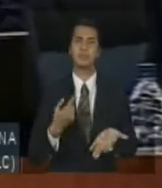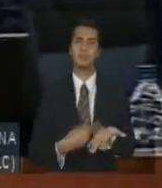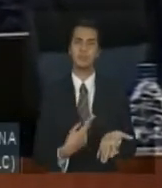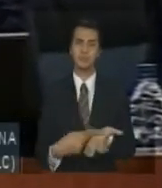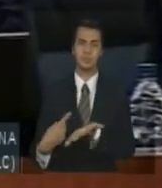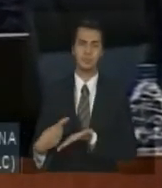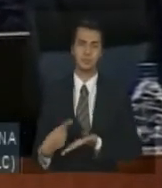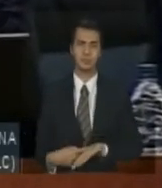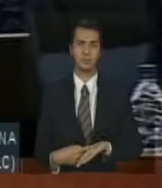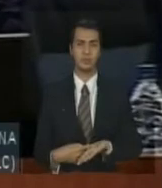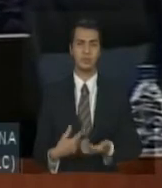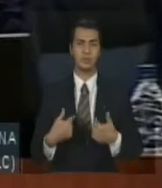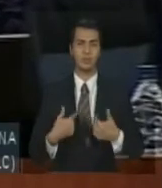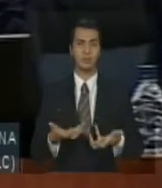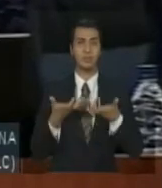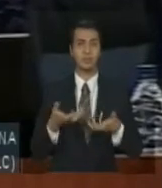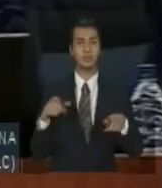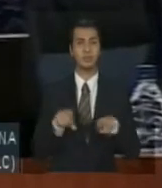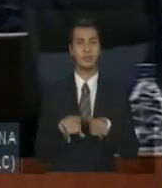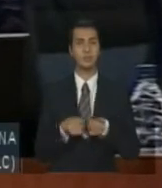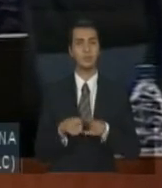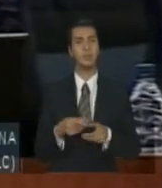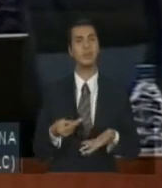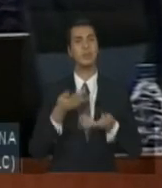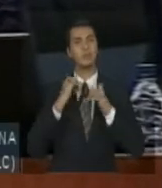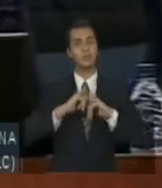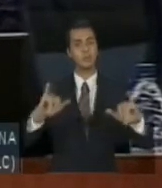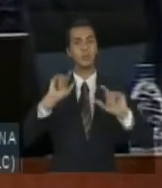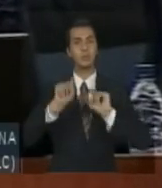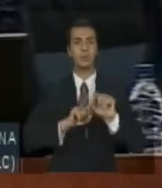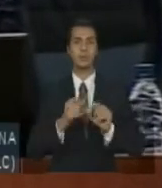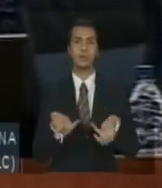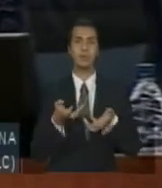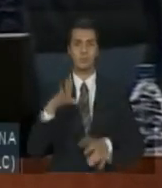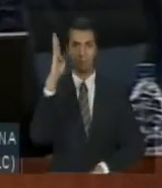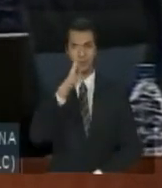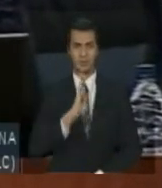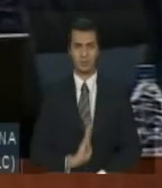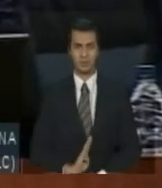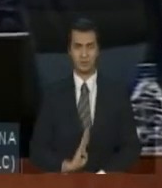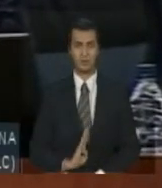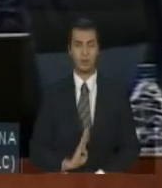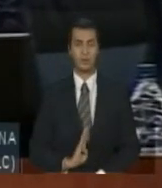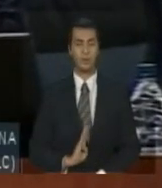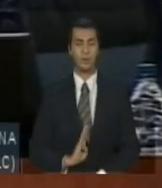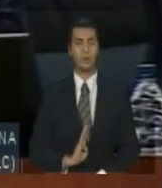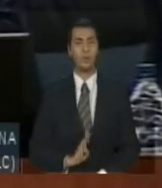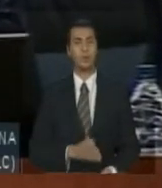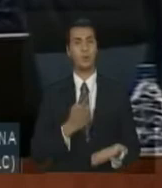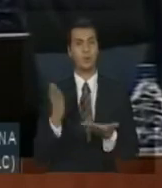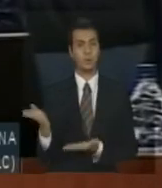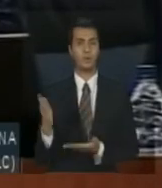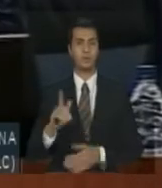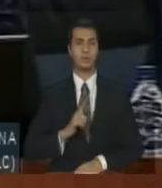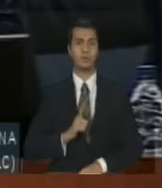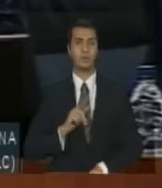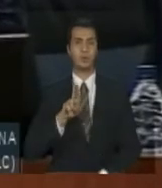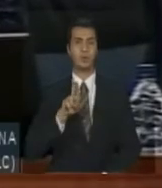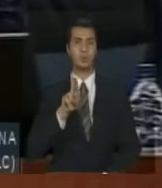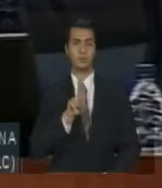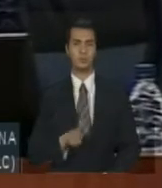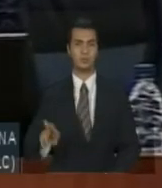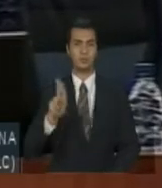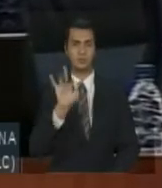de anunciar o oferecimento brasileiro para que a Universidade Federal da Integração da